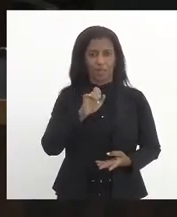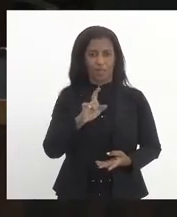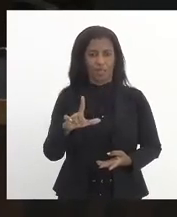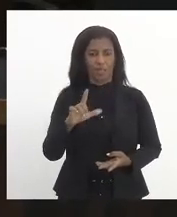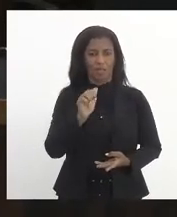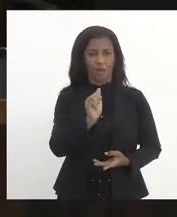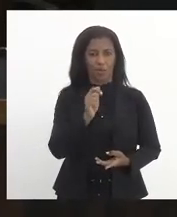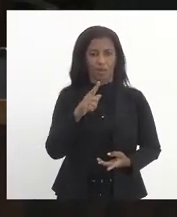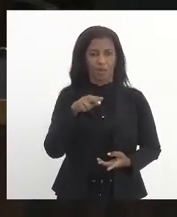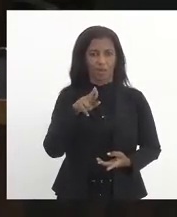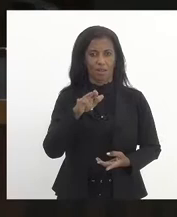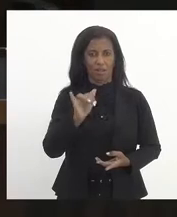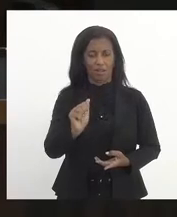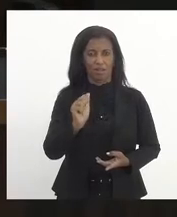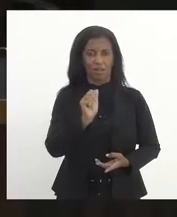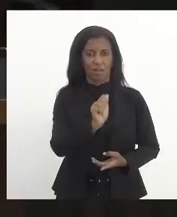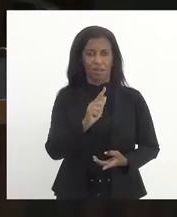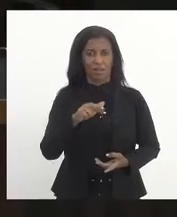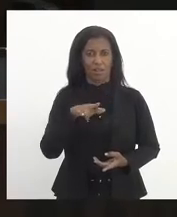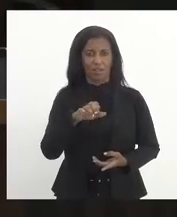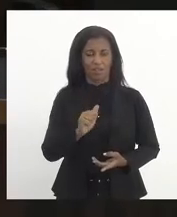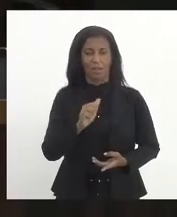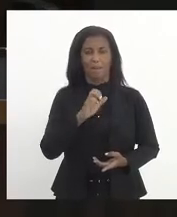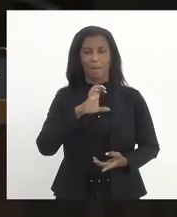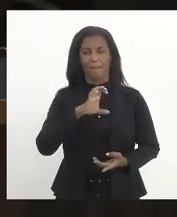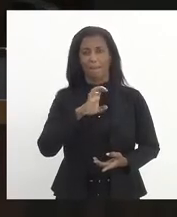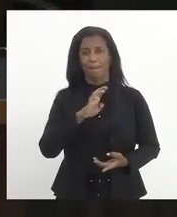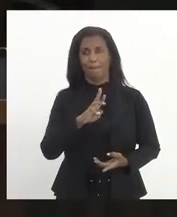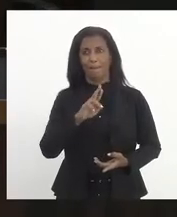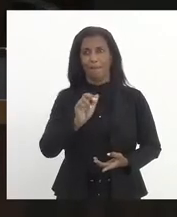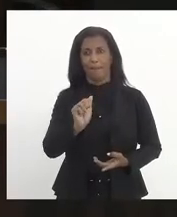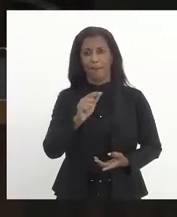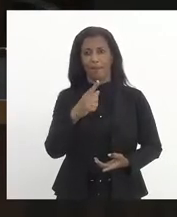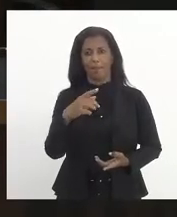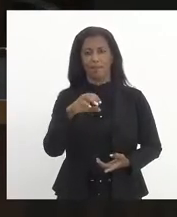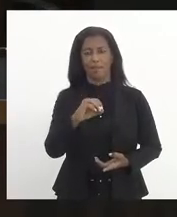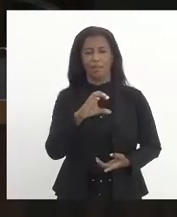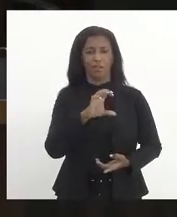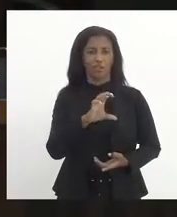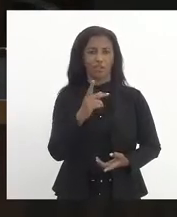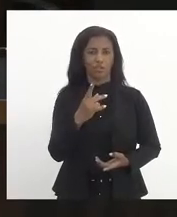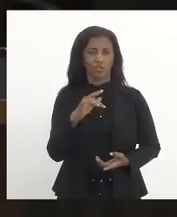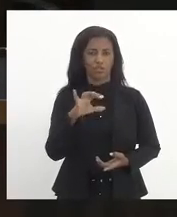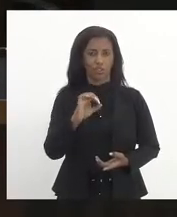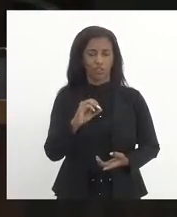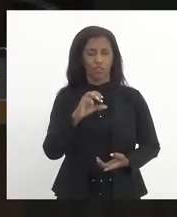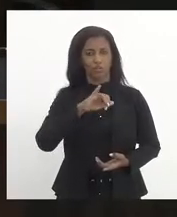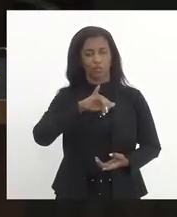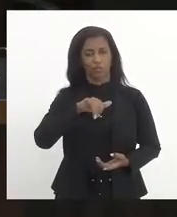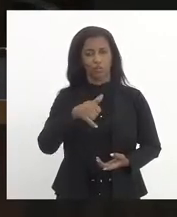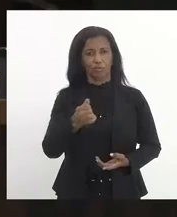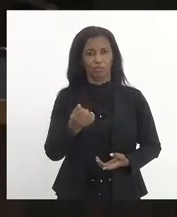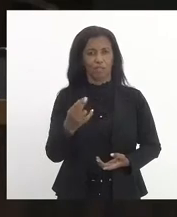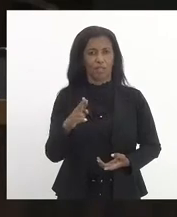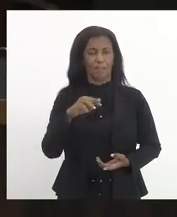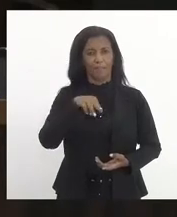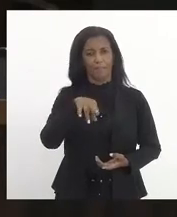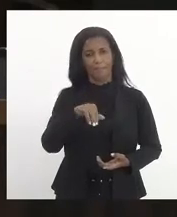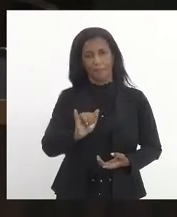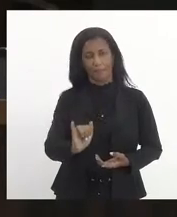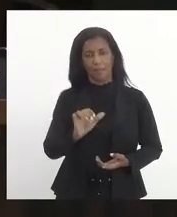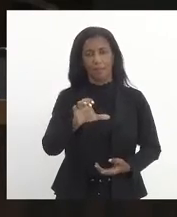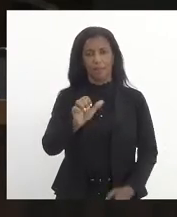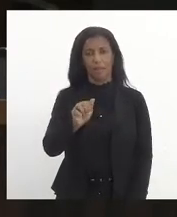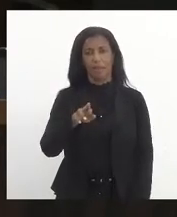Adriana Baltazar, Alexandre Kinoplock, Brazão, Elton José, Esquinho da Mangueira, Marcos Vinícius, Jair Bittencourt, Carlos Mink e Marcos